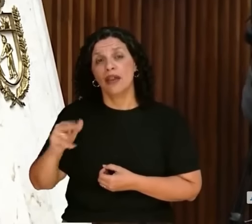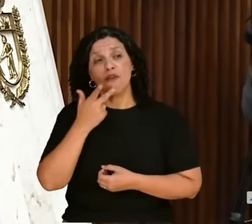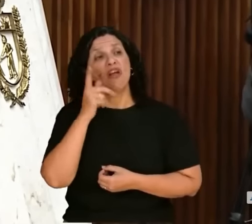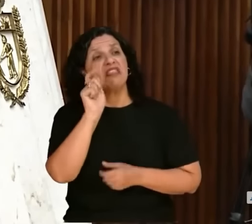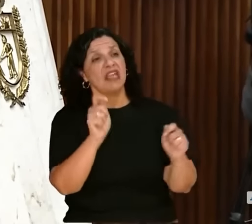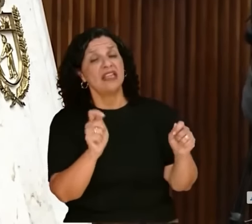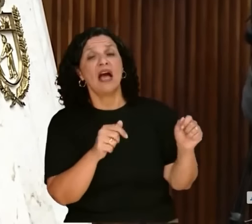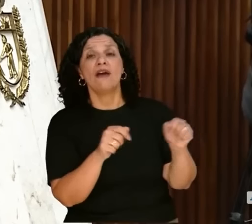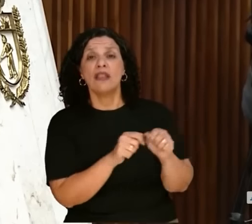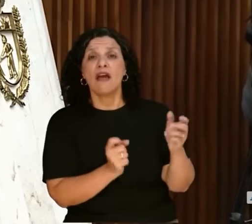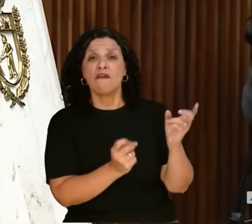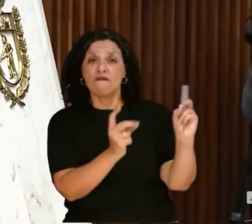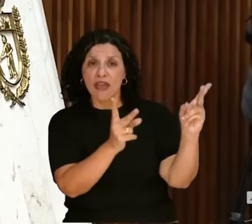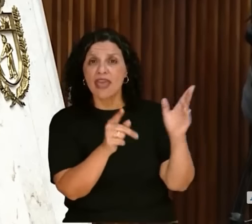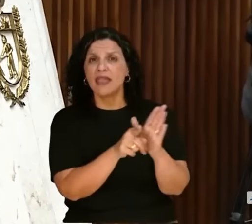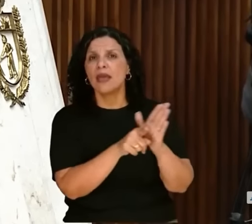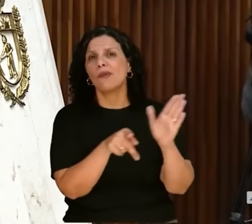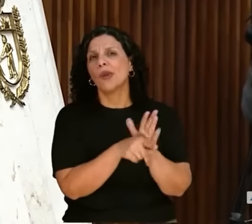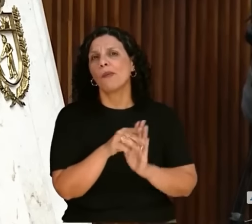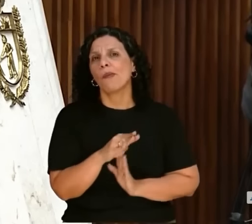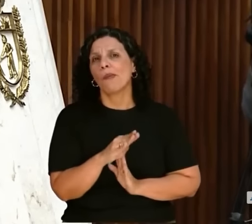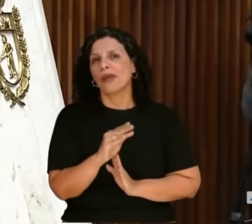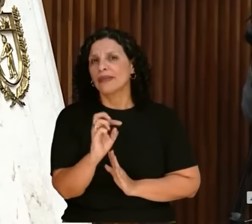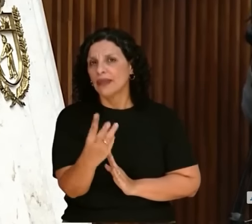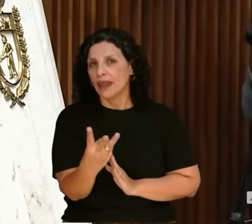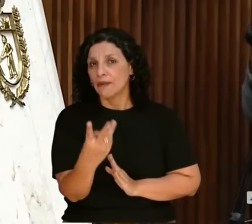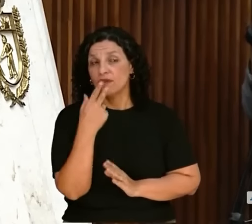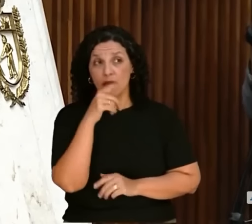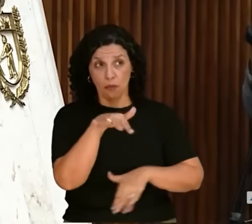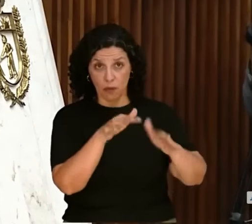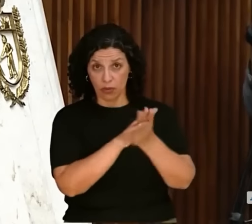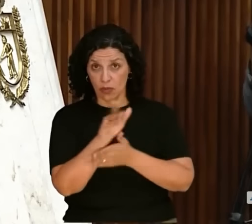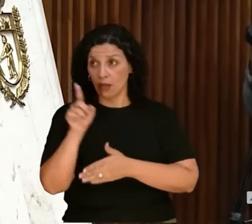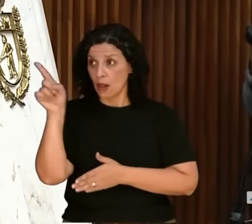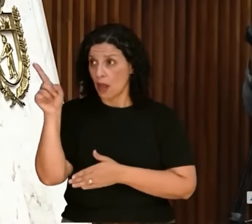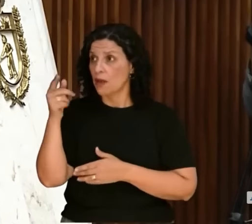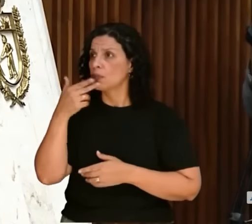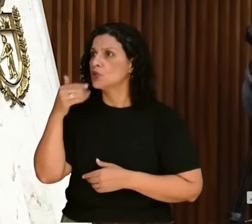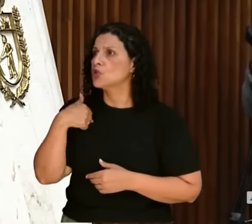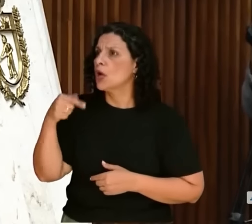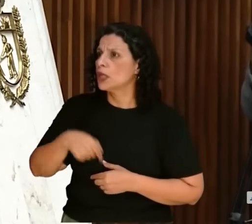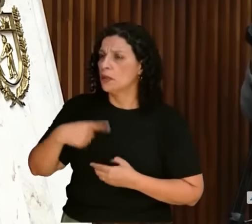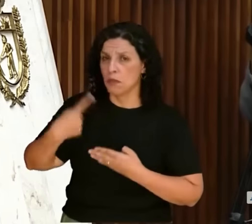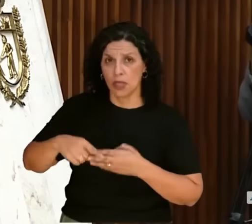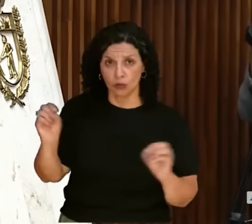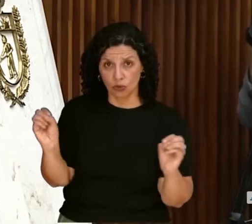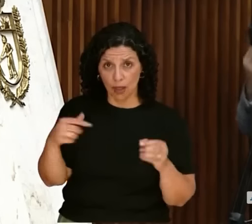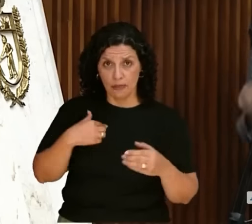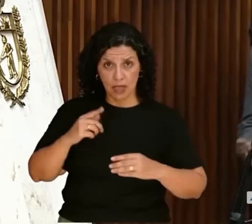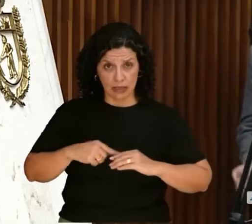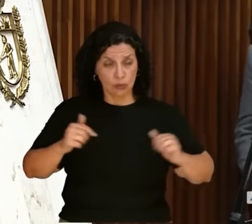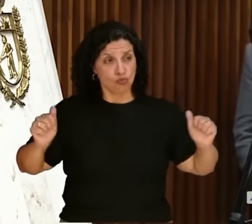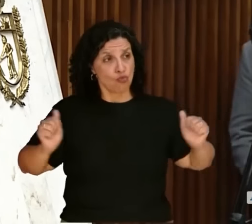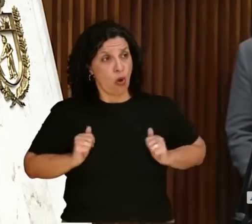na B3. E agora está cobrando, mas quando foi para mobilizar lá, por exemplo, para não deixar isso acontecer, se